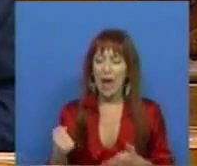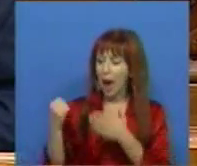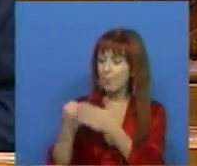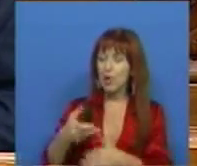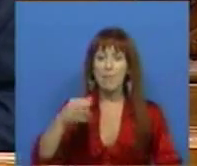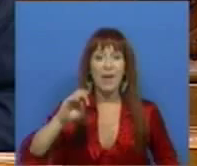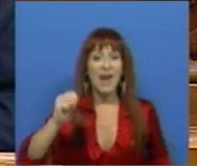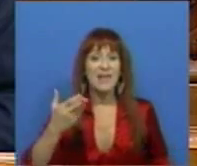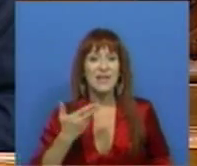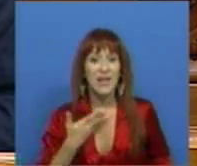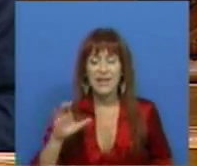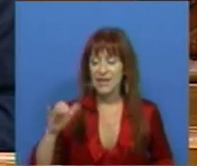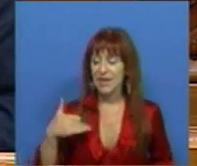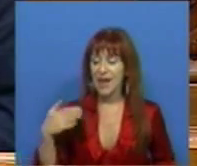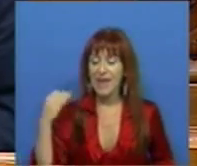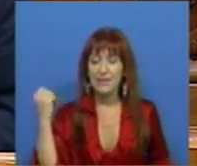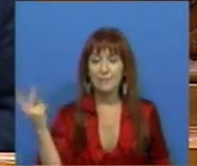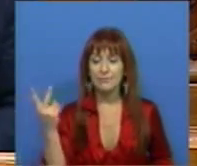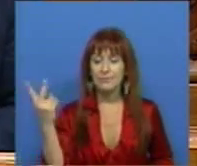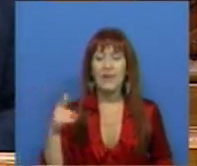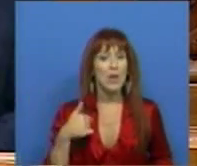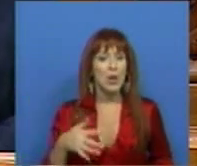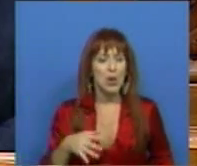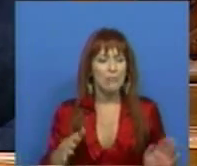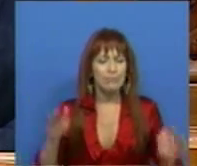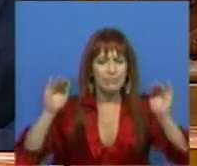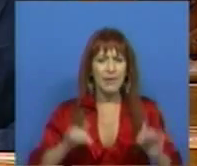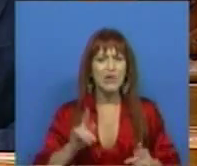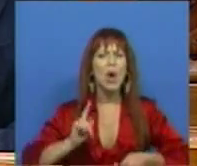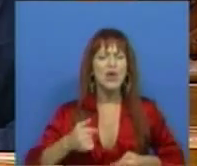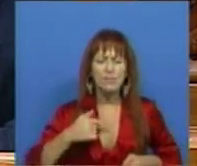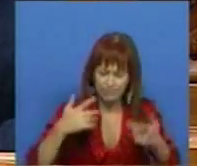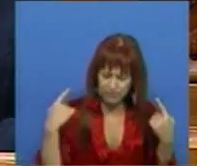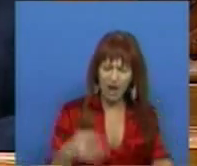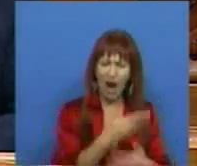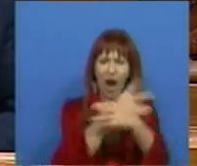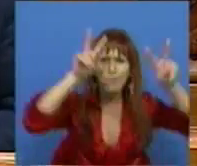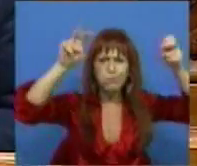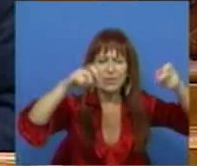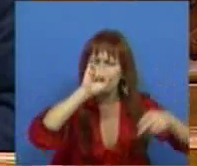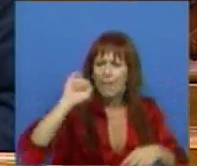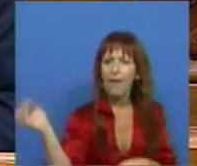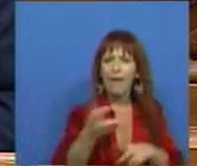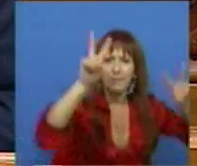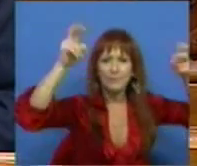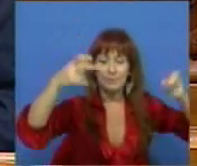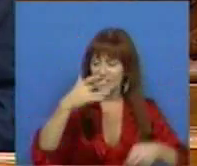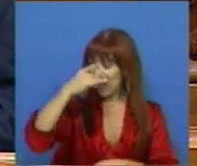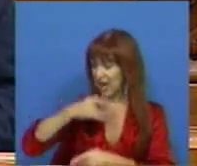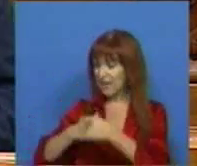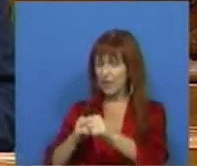pelo PSD e pelo CDS, não quis menos do que incendiar a pradaria. Para Cavaco